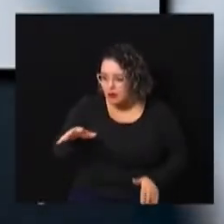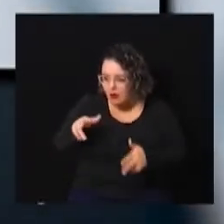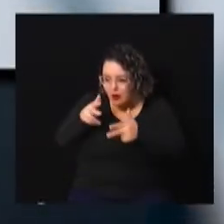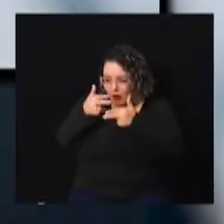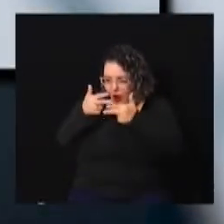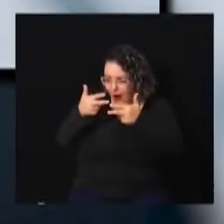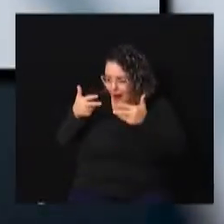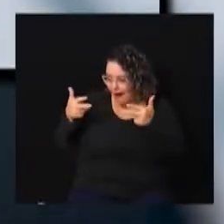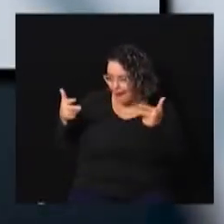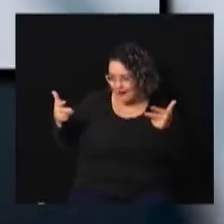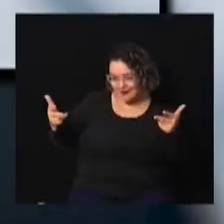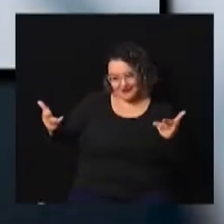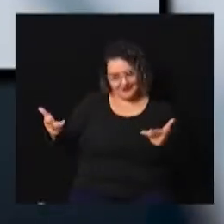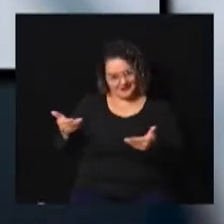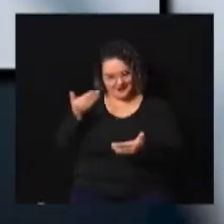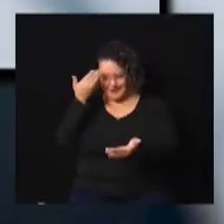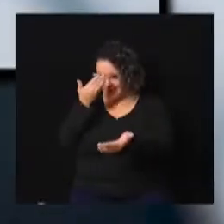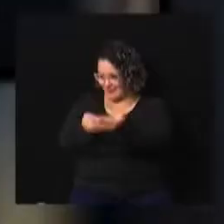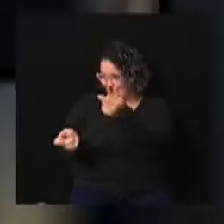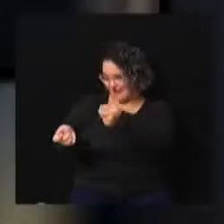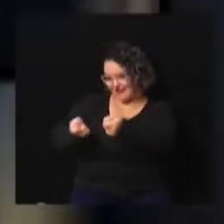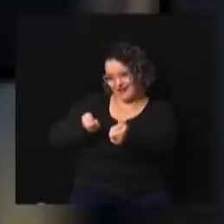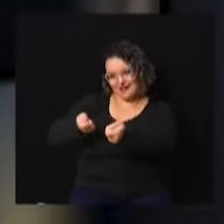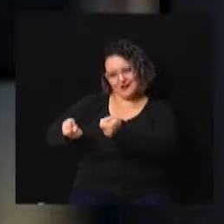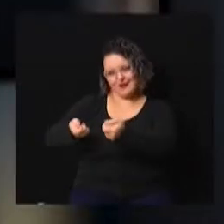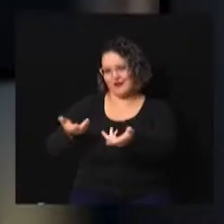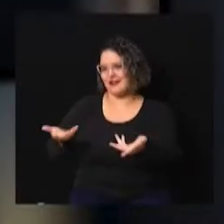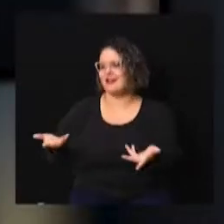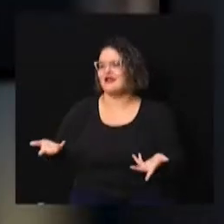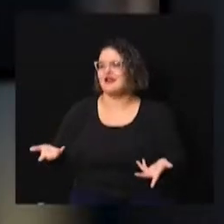As coisas saíram do controle.